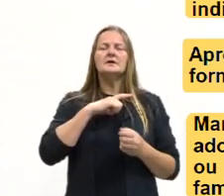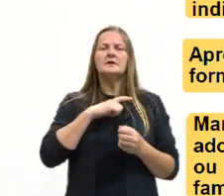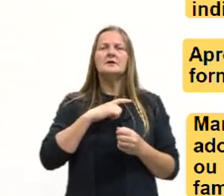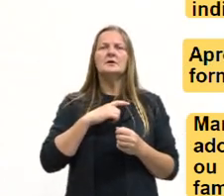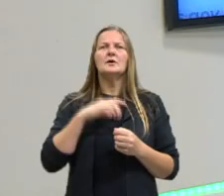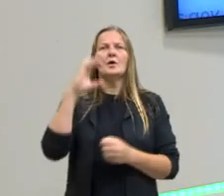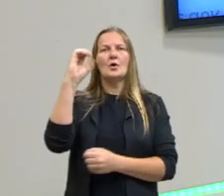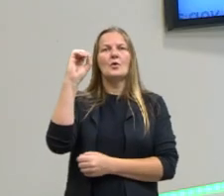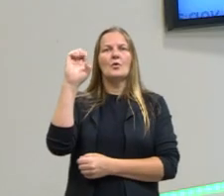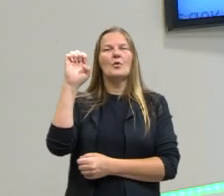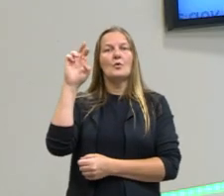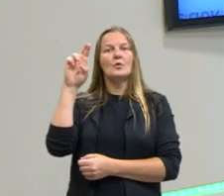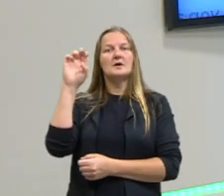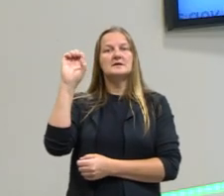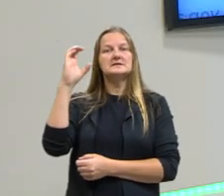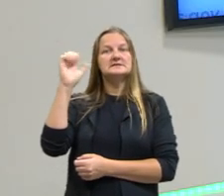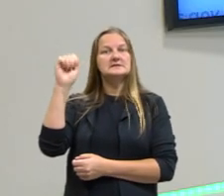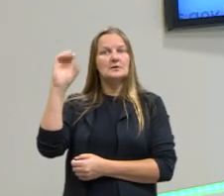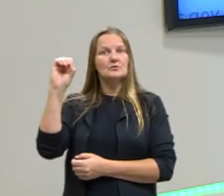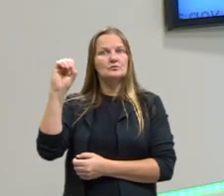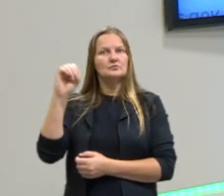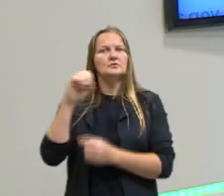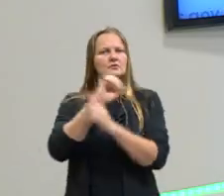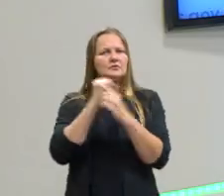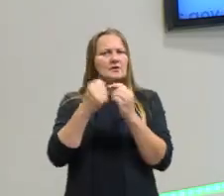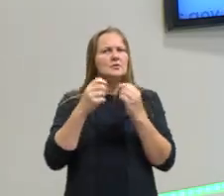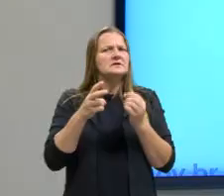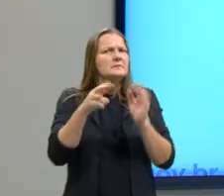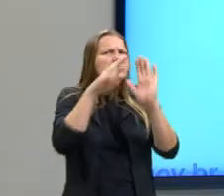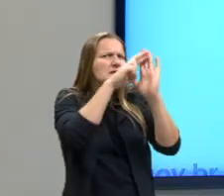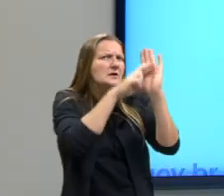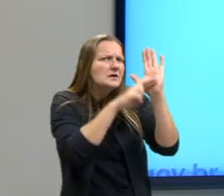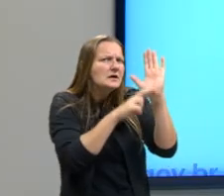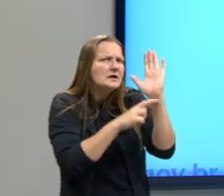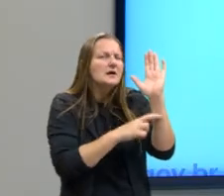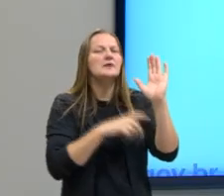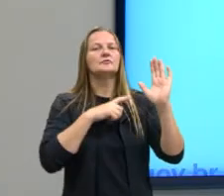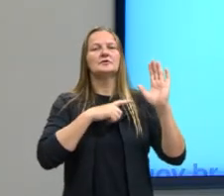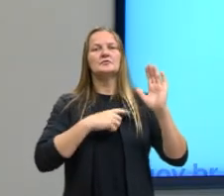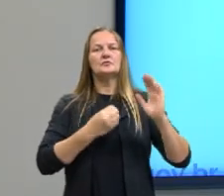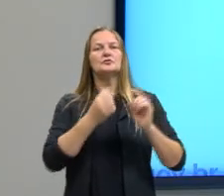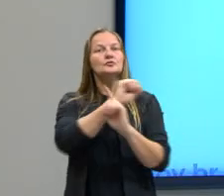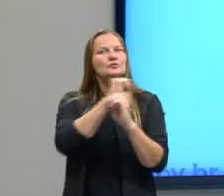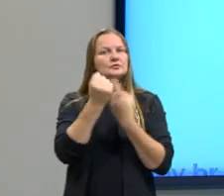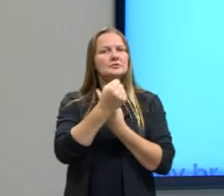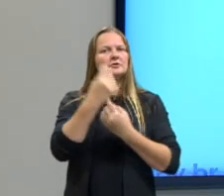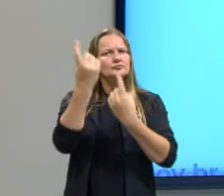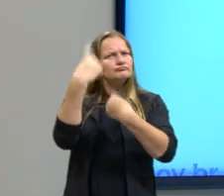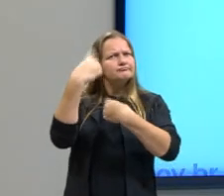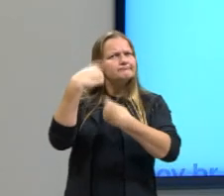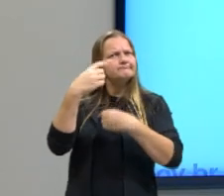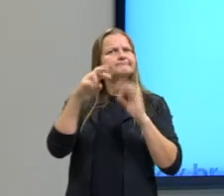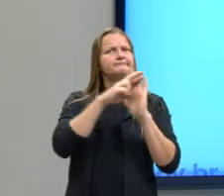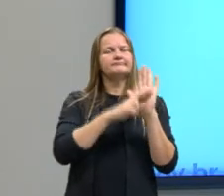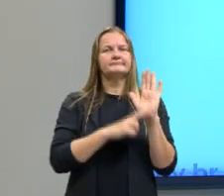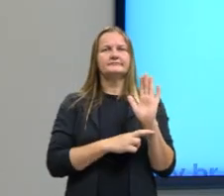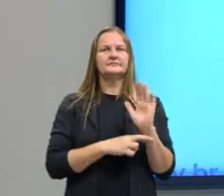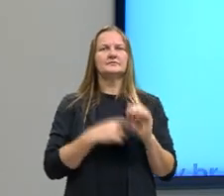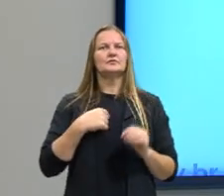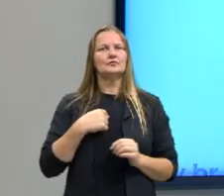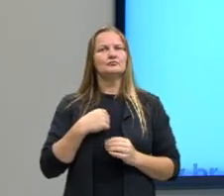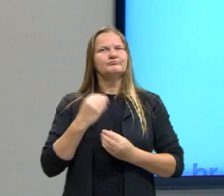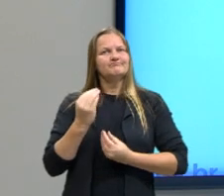social se você não seguir determinadas regras já posta sair pela sociedade você vai